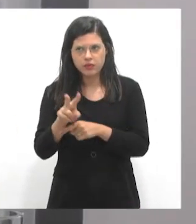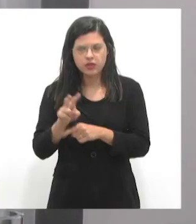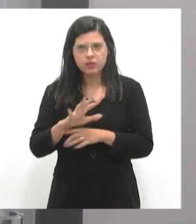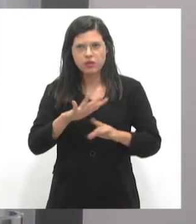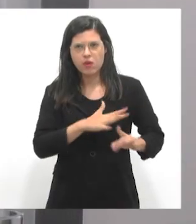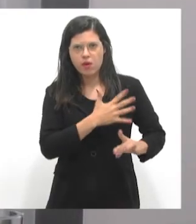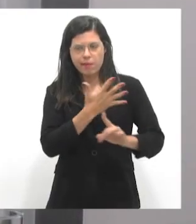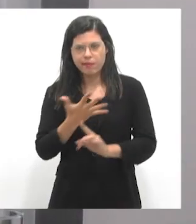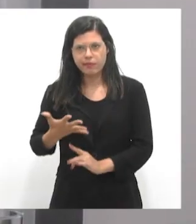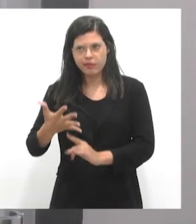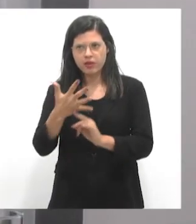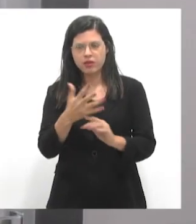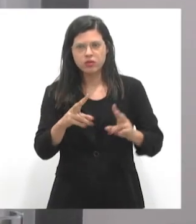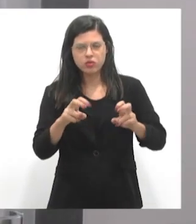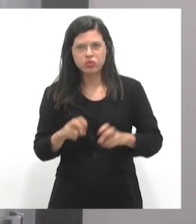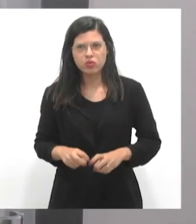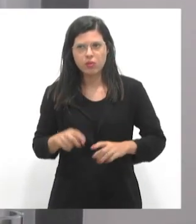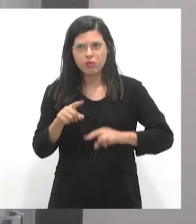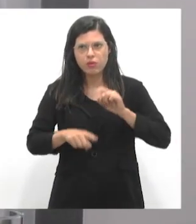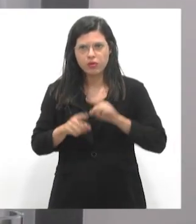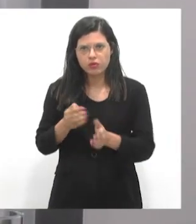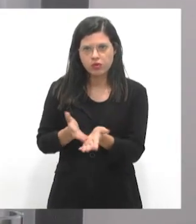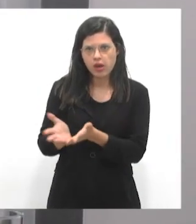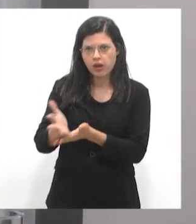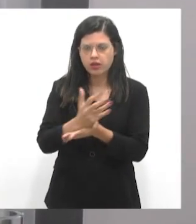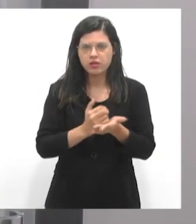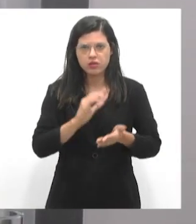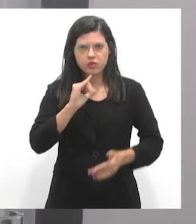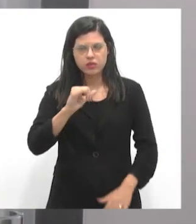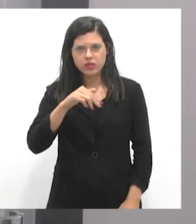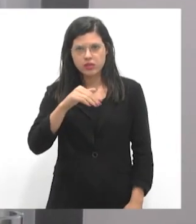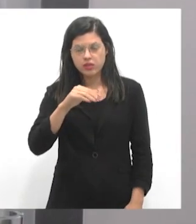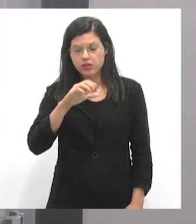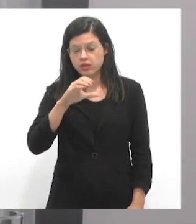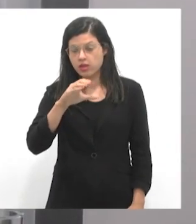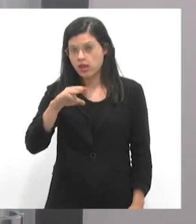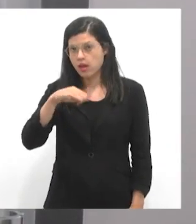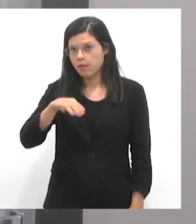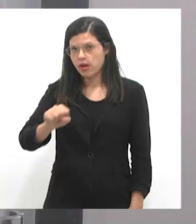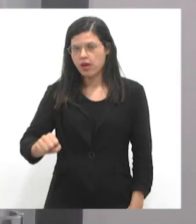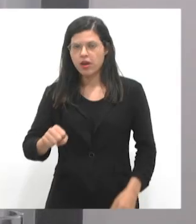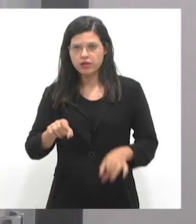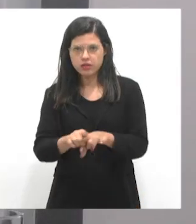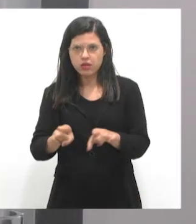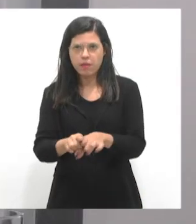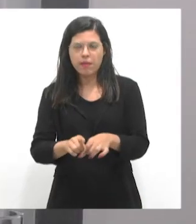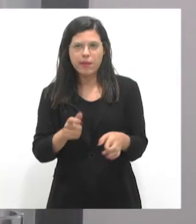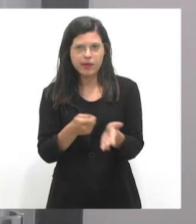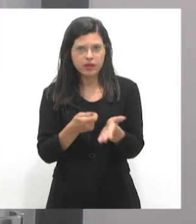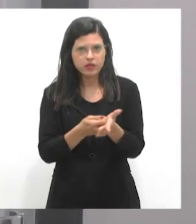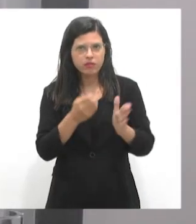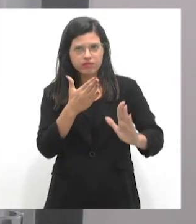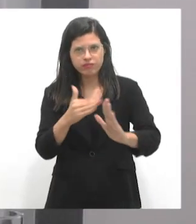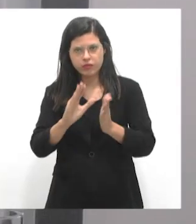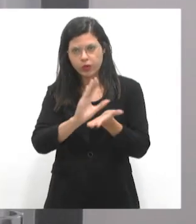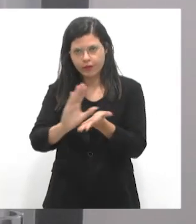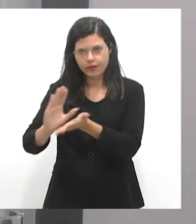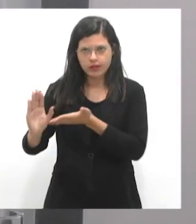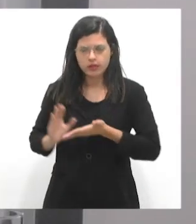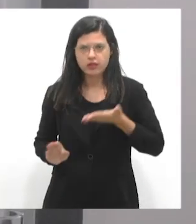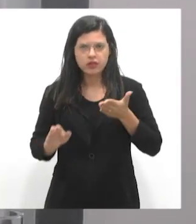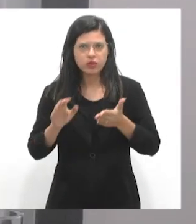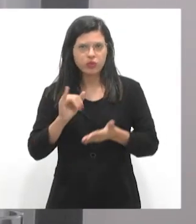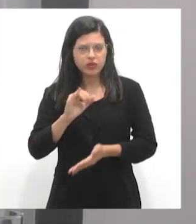repartição do produto de arrecadação do ICMS, incluindo a obrigatoriedade do envio dos recursos relativos a ICMS ecológico em